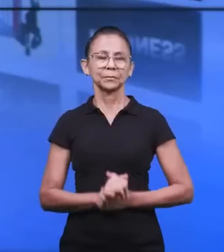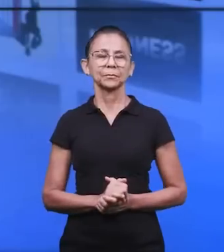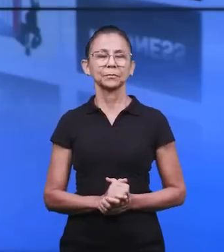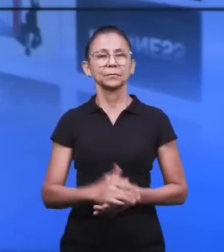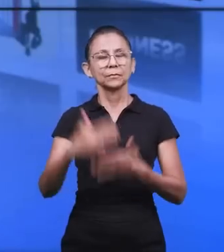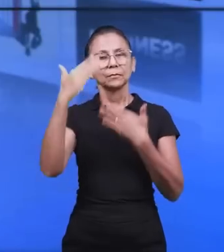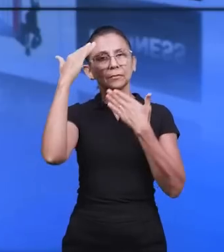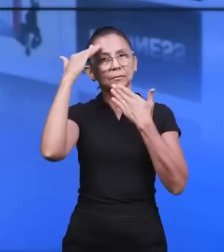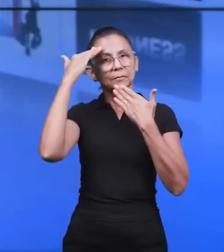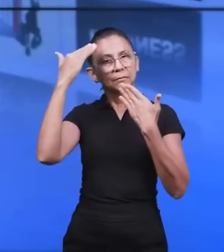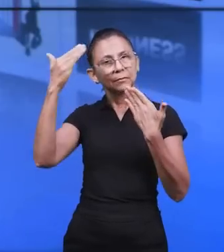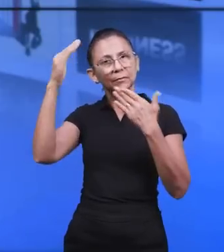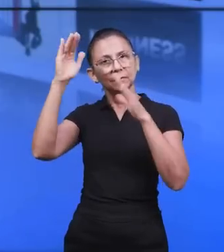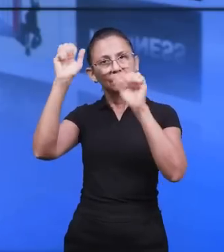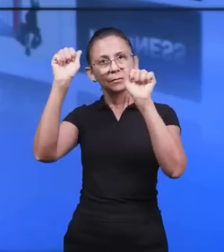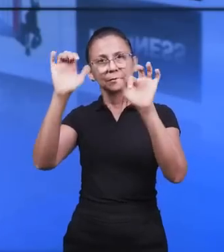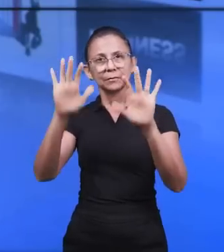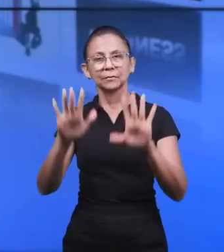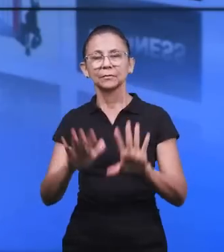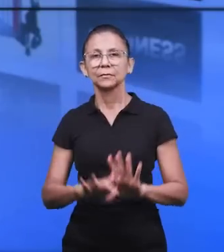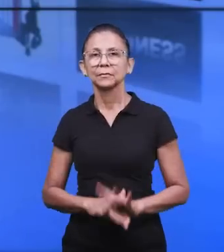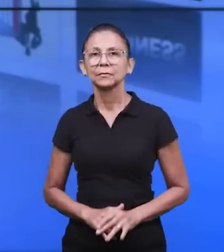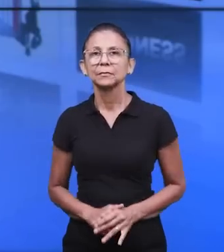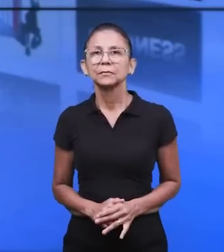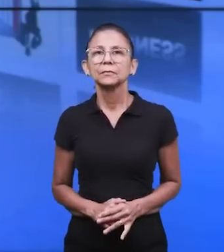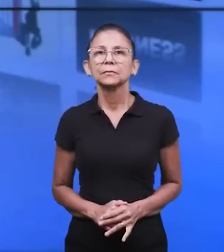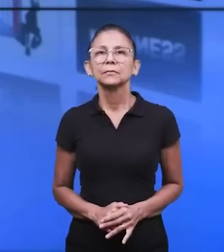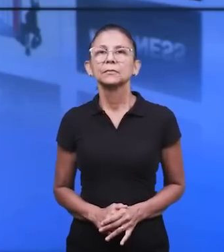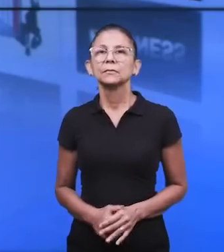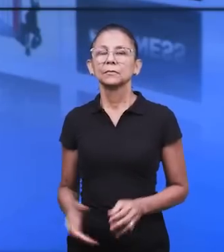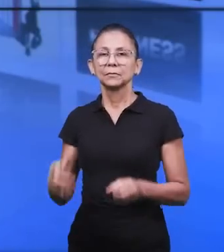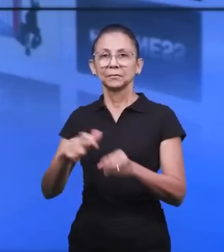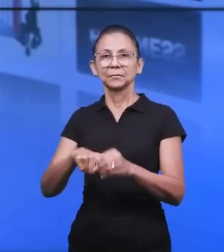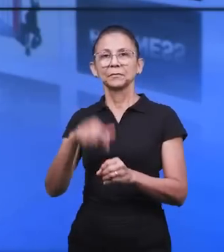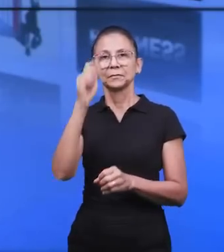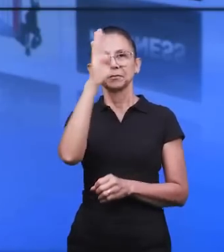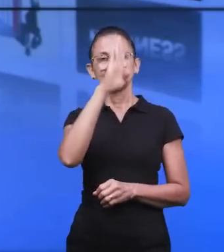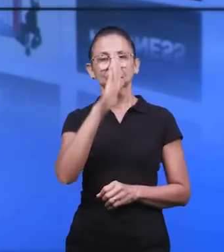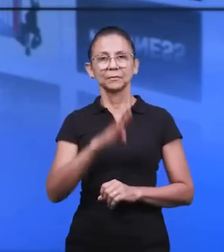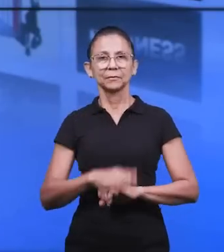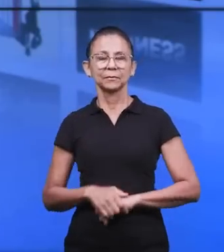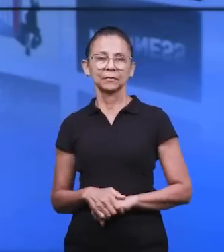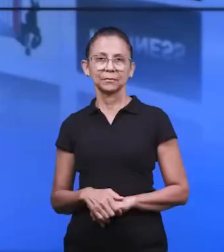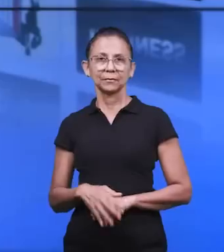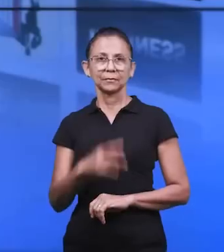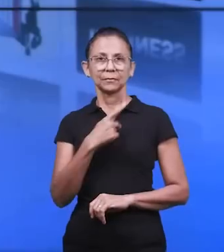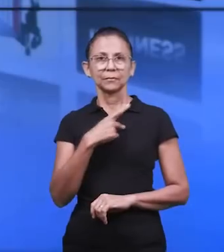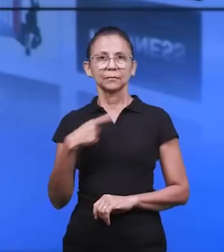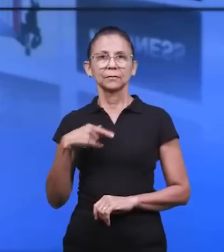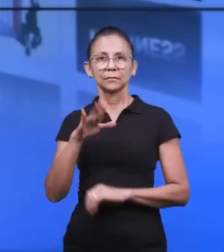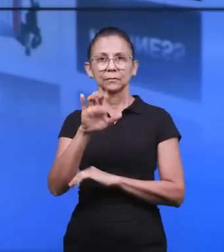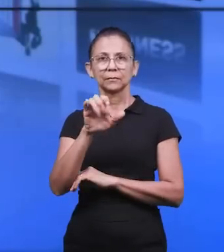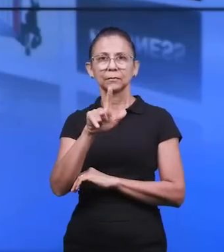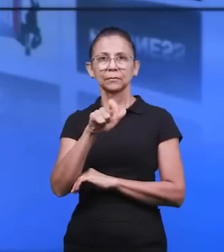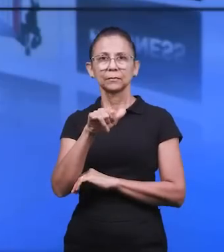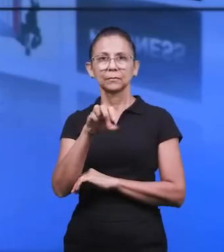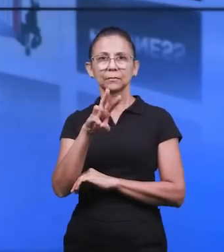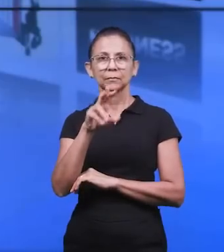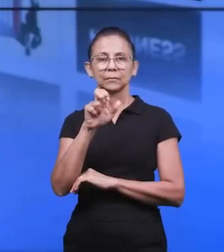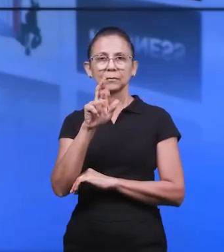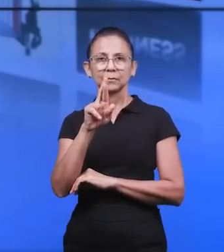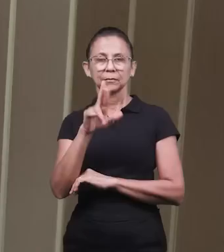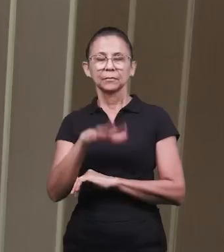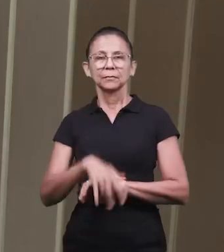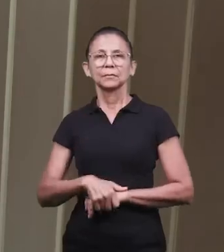Obrigado, Rebeca. Que Deus abençoe sua vida. E agora, voltando aqui para o Brasil, o pastor Elimar, diretamente do Paraná. Pai do Senhor,